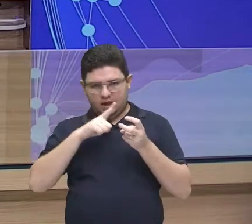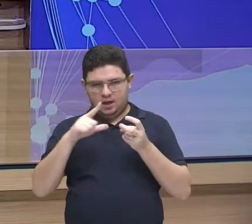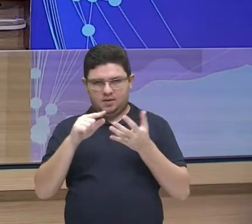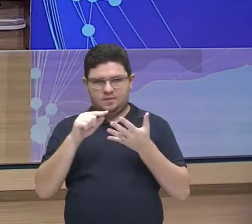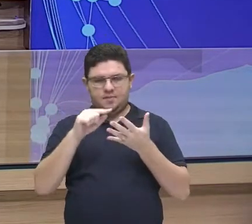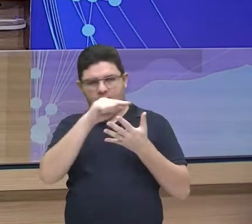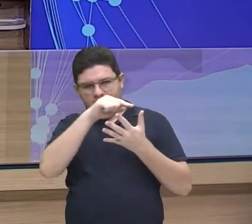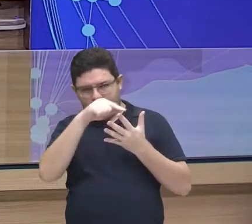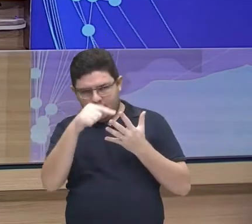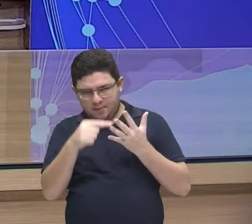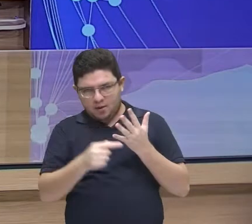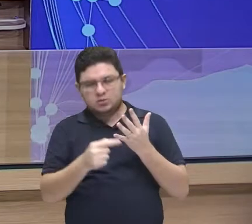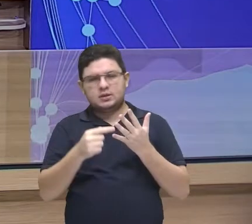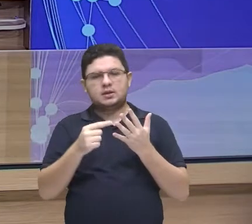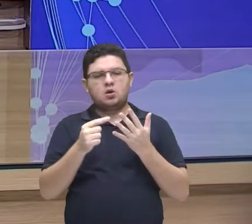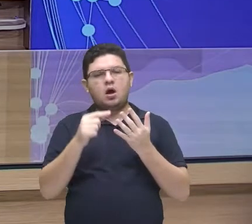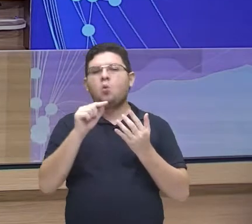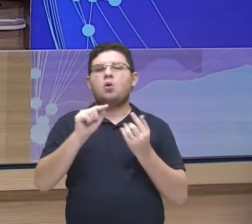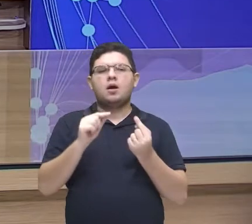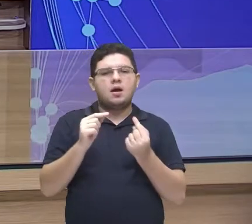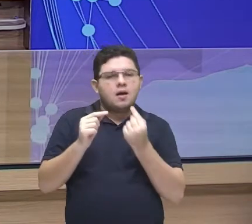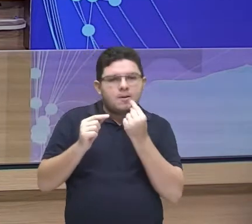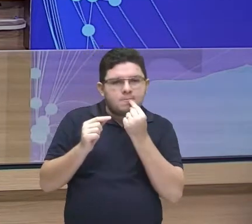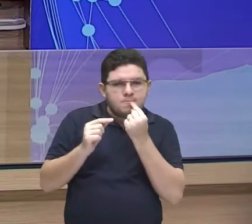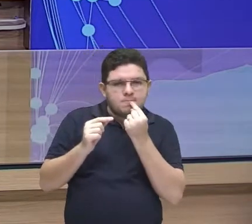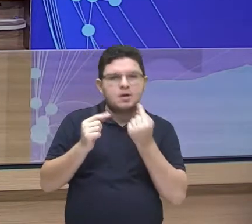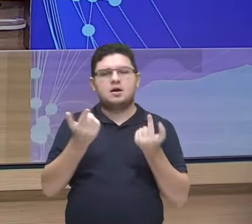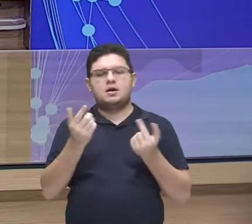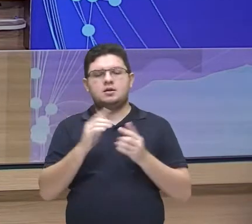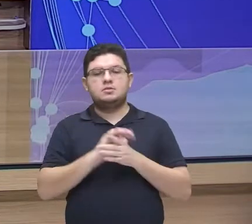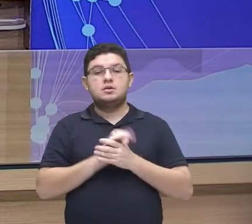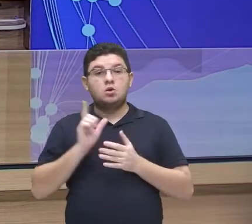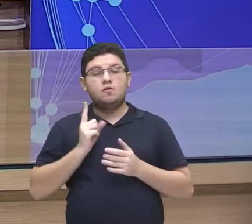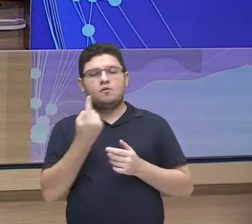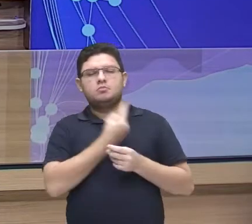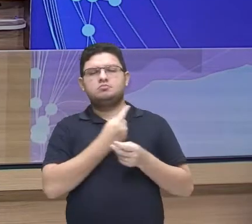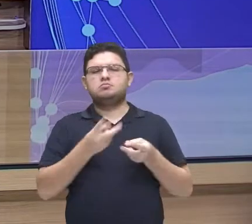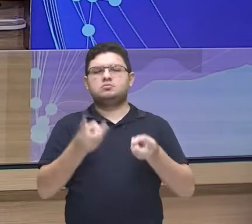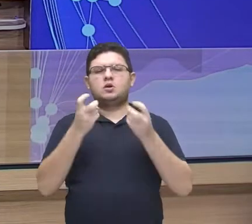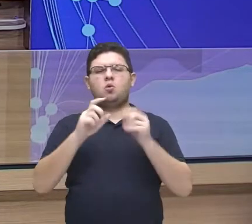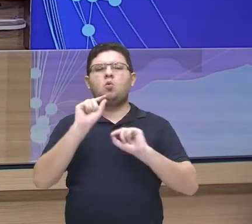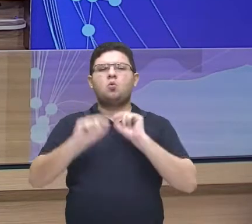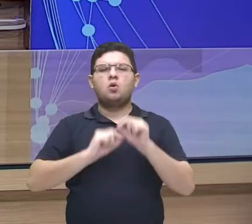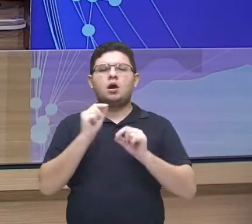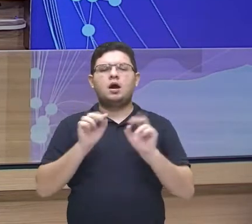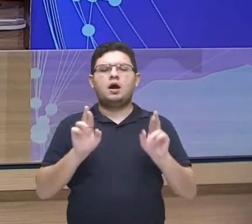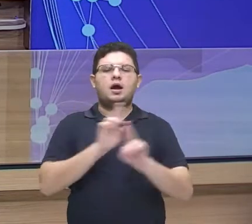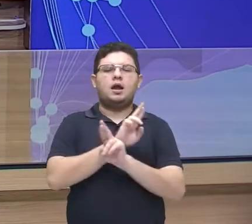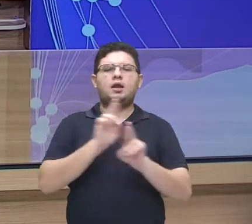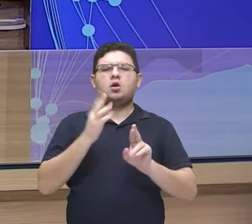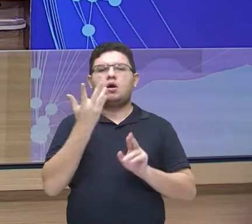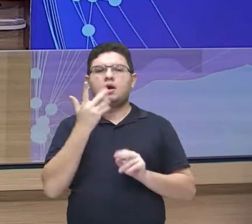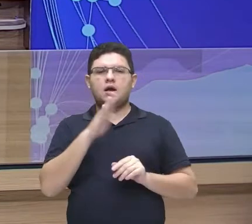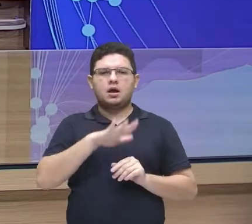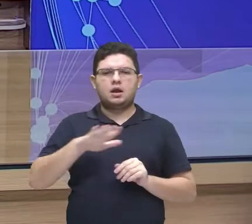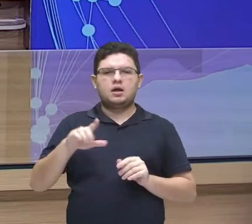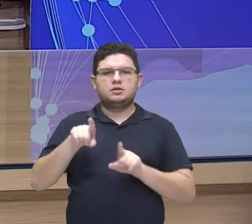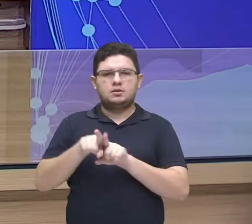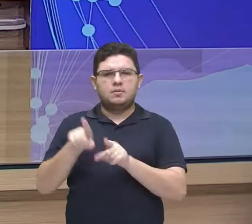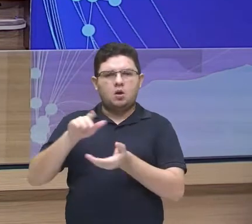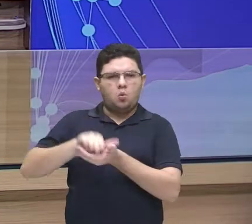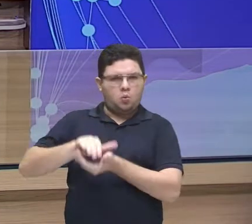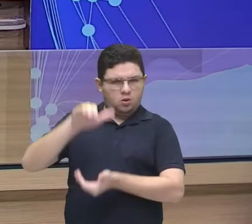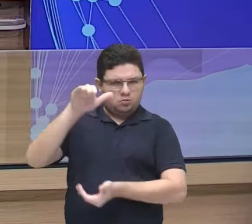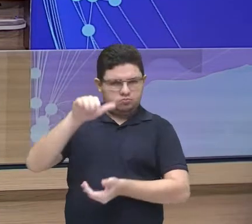boca, né? Aí a gente vai ver de que forma a relação entre o adulto e a criança. Então, o